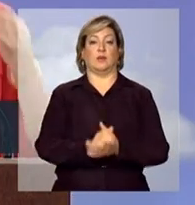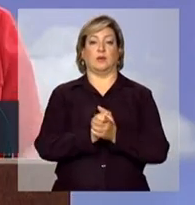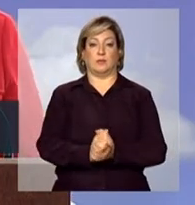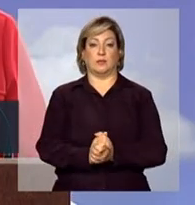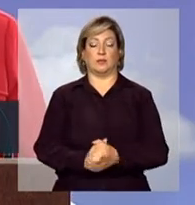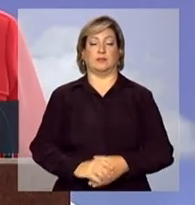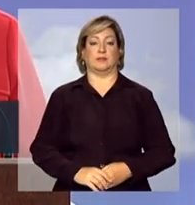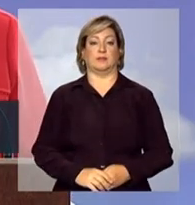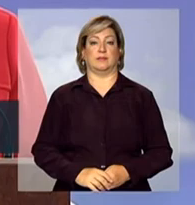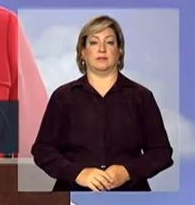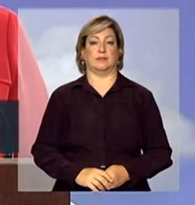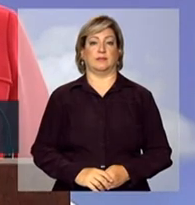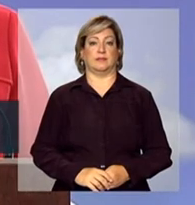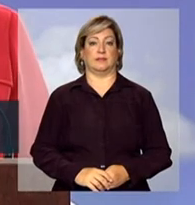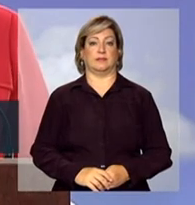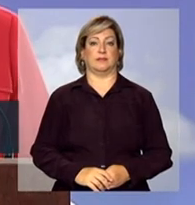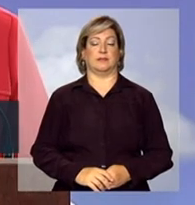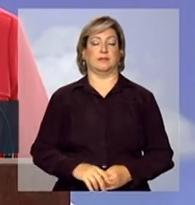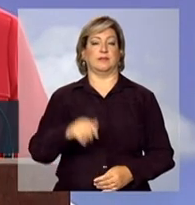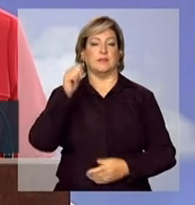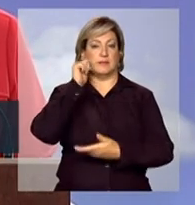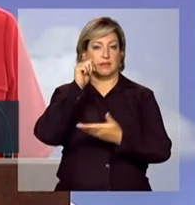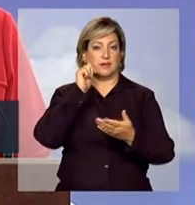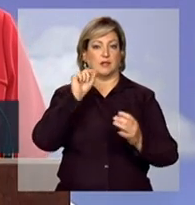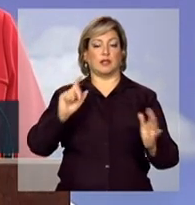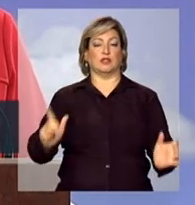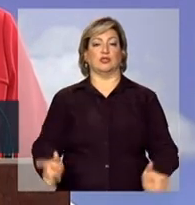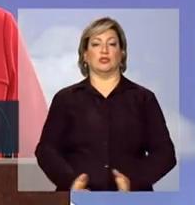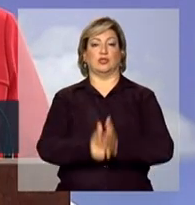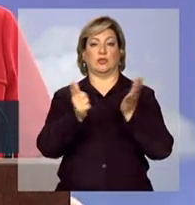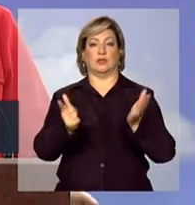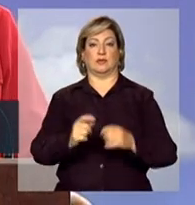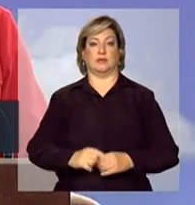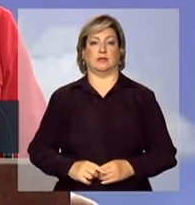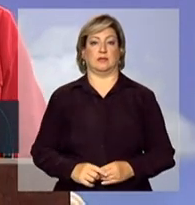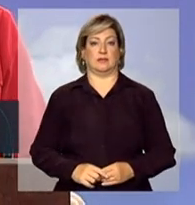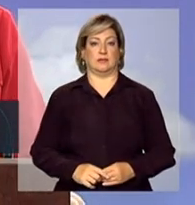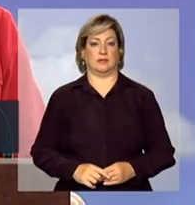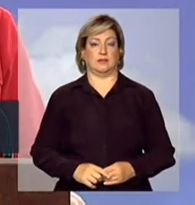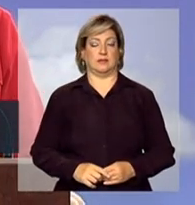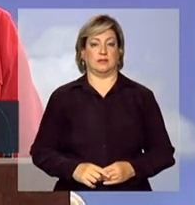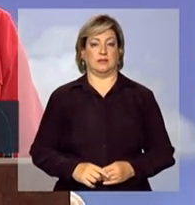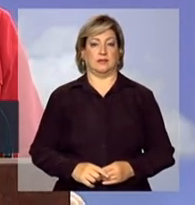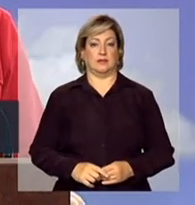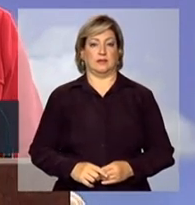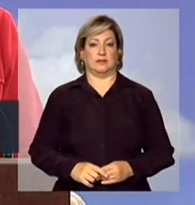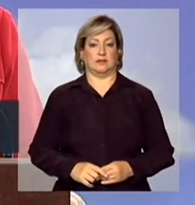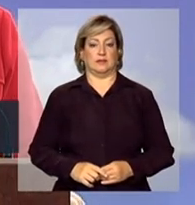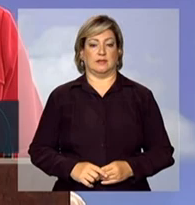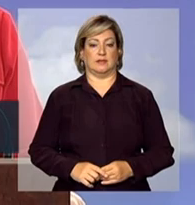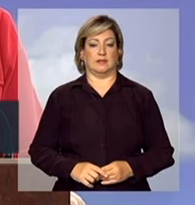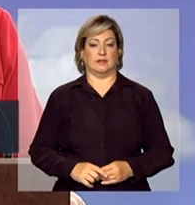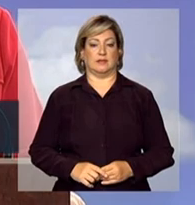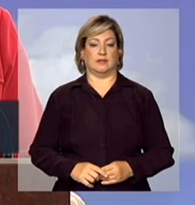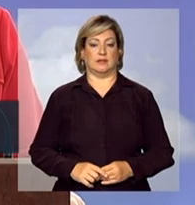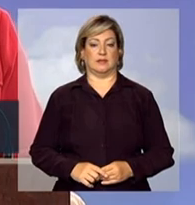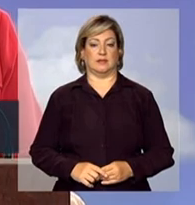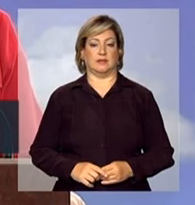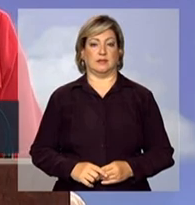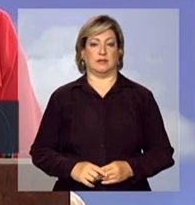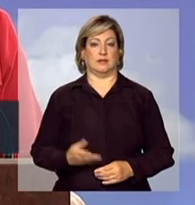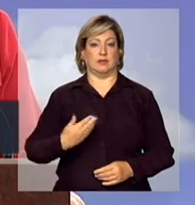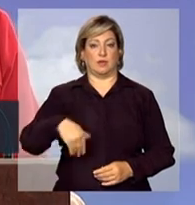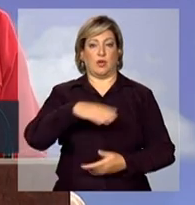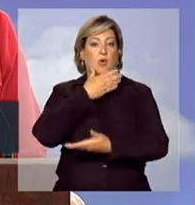cumprimentar a senhora jornalistas e o e nossos